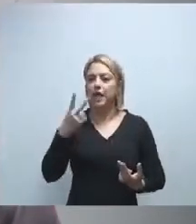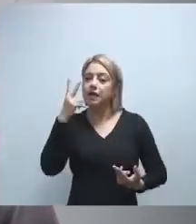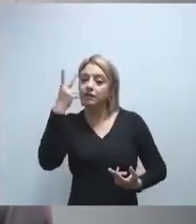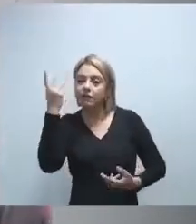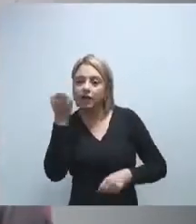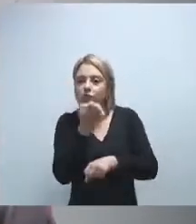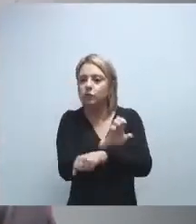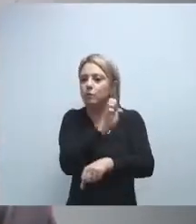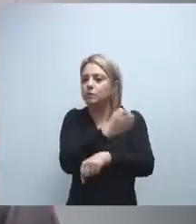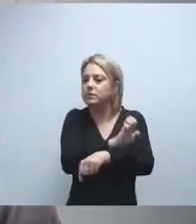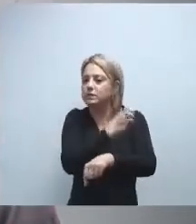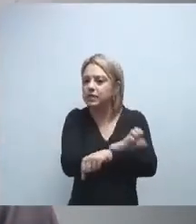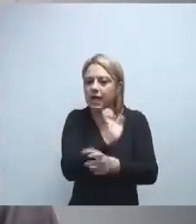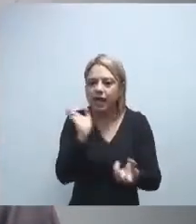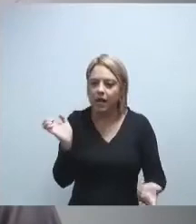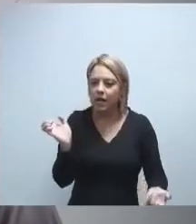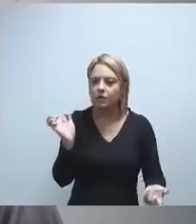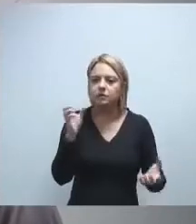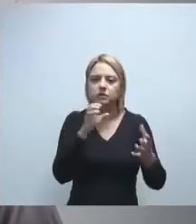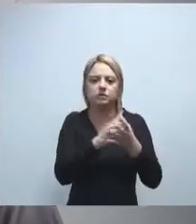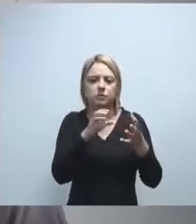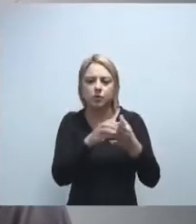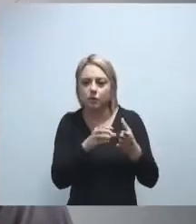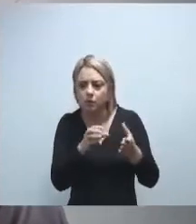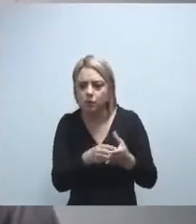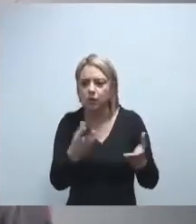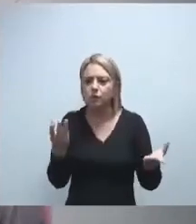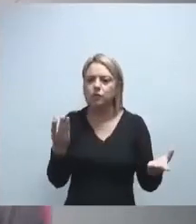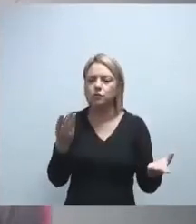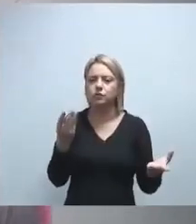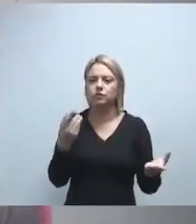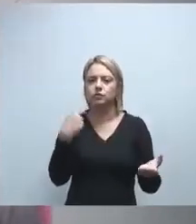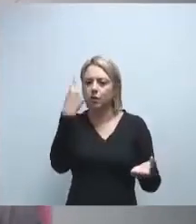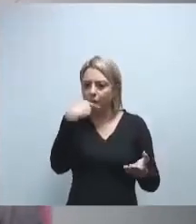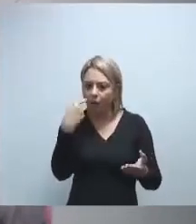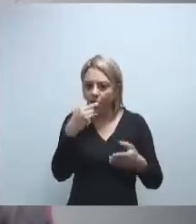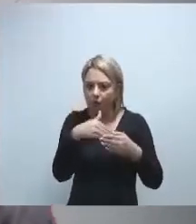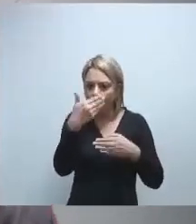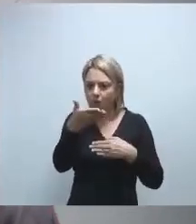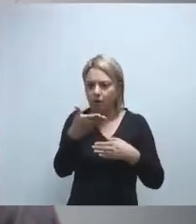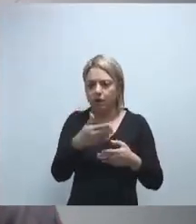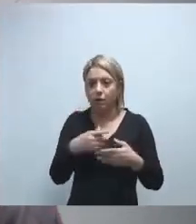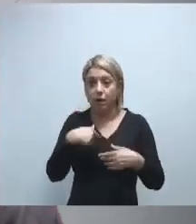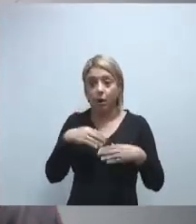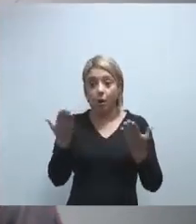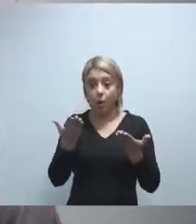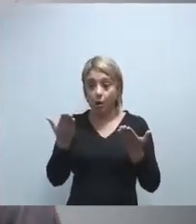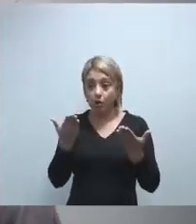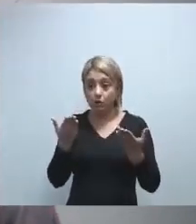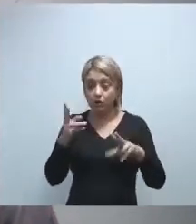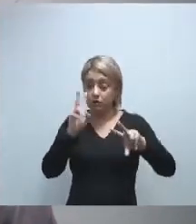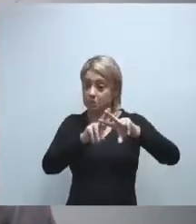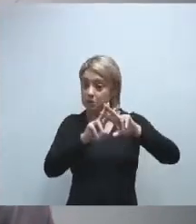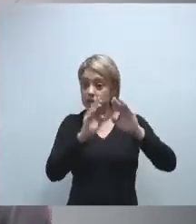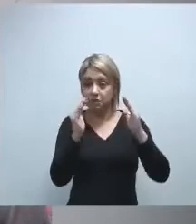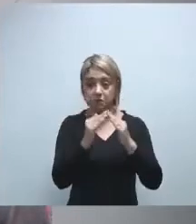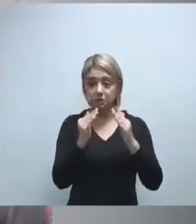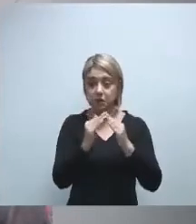estágio mais tarde como concurso e assim por diante porque hoje prisão domiciliar